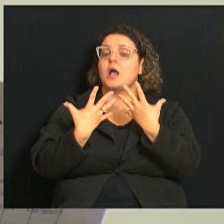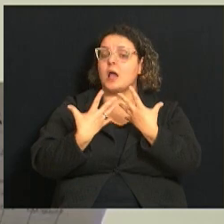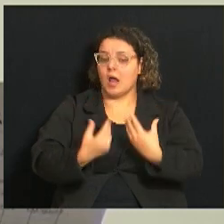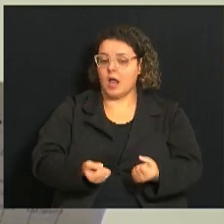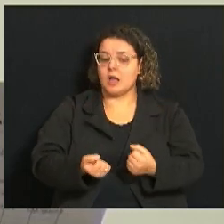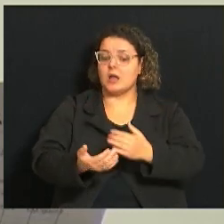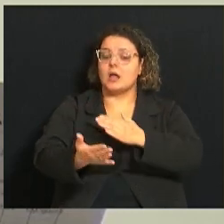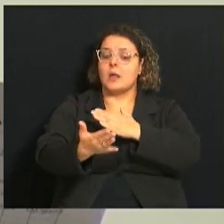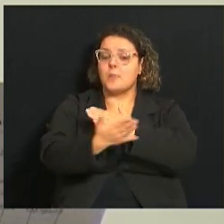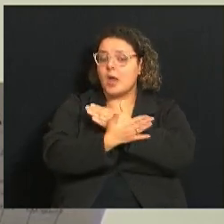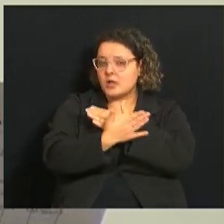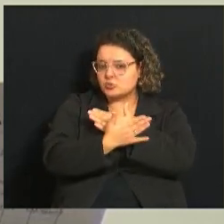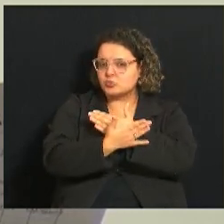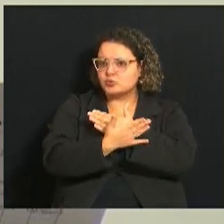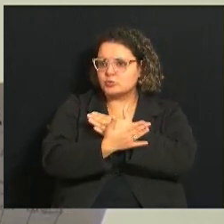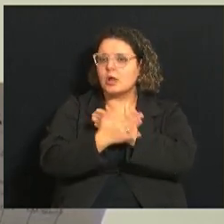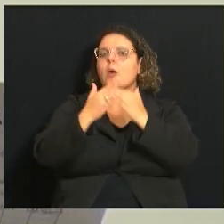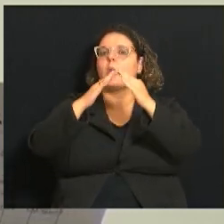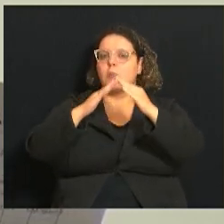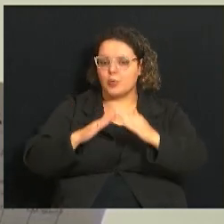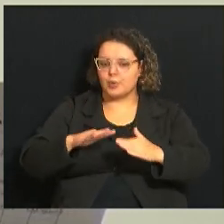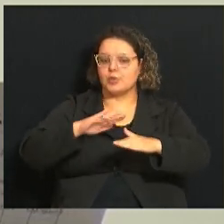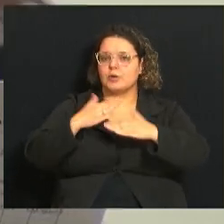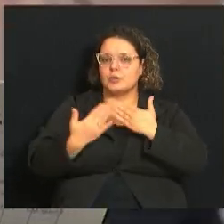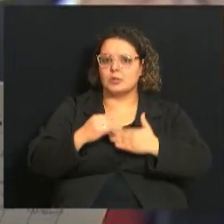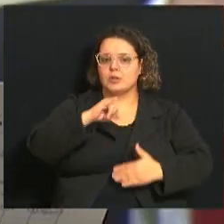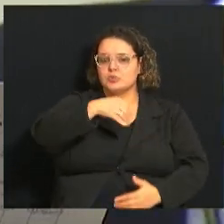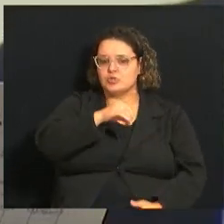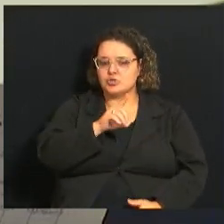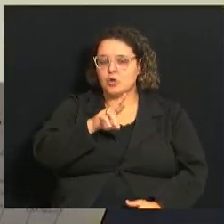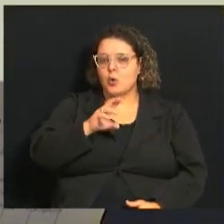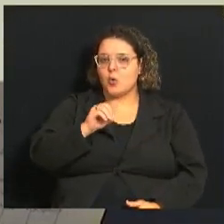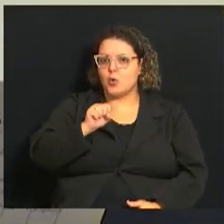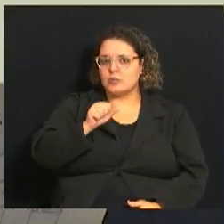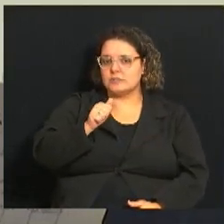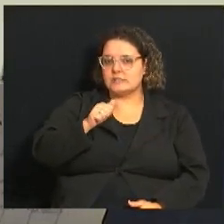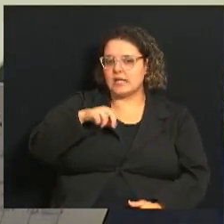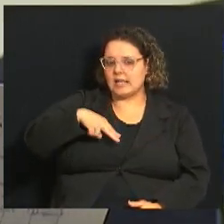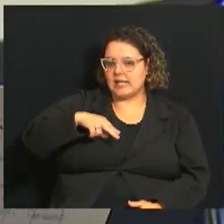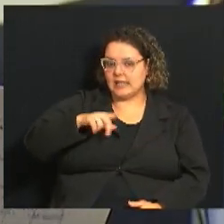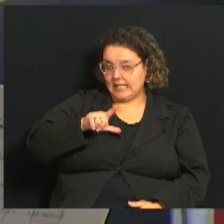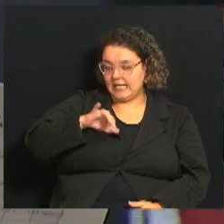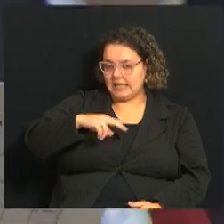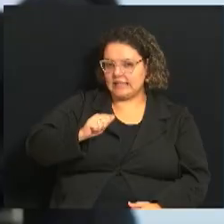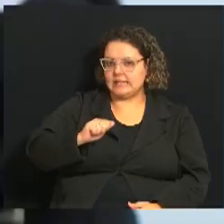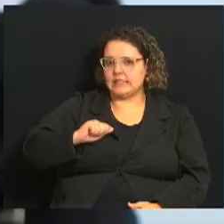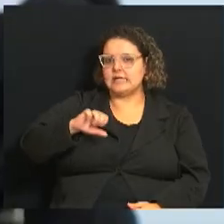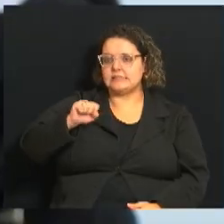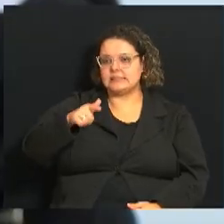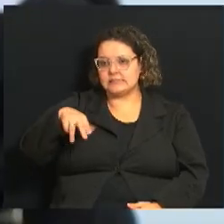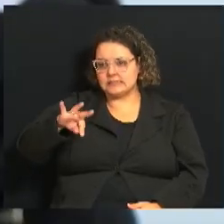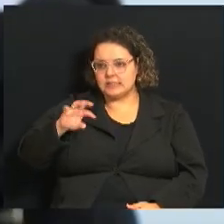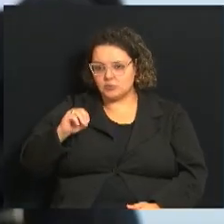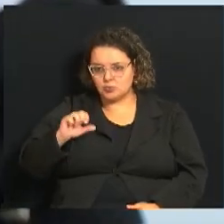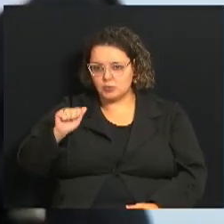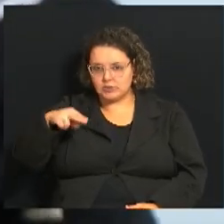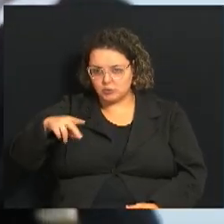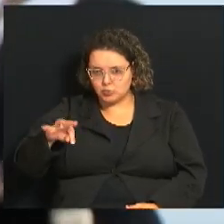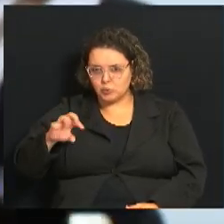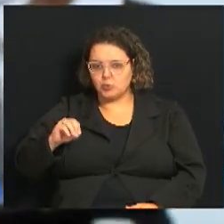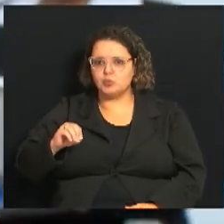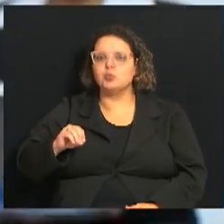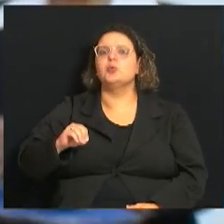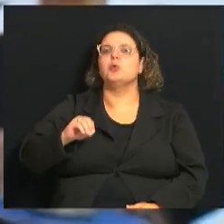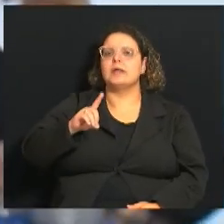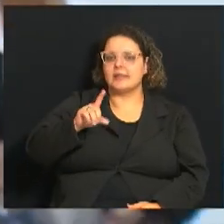auxílio, são residentes dos bairros Jardim Rosalina, Joana d'Arc e Jardim Santo Antônio. Nesse primeiro momento, eu